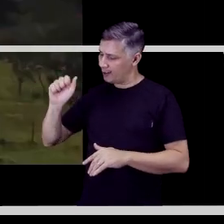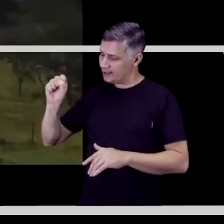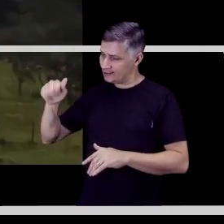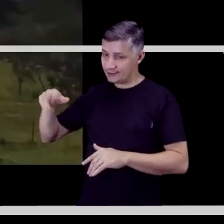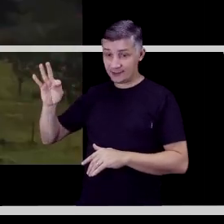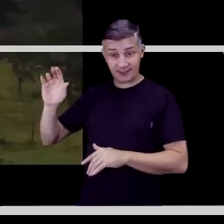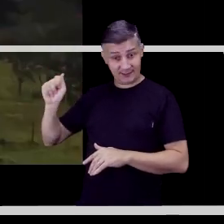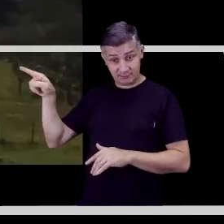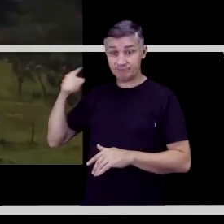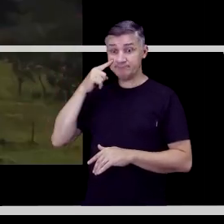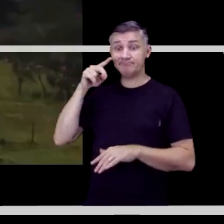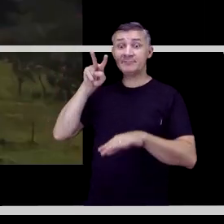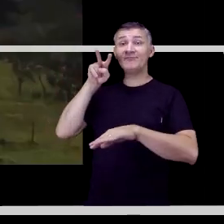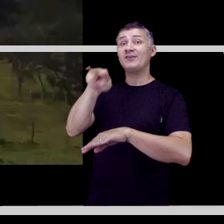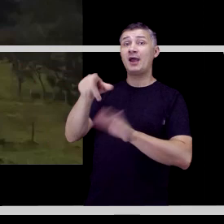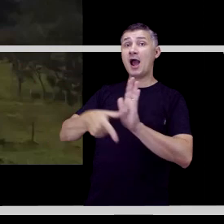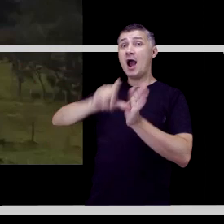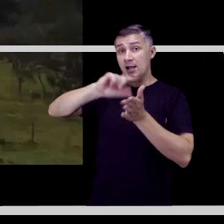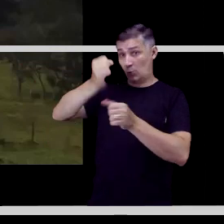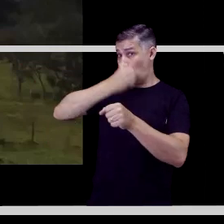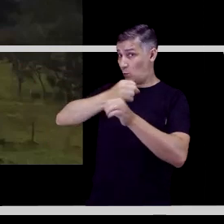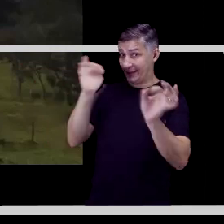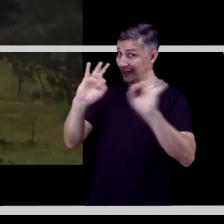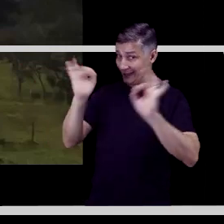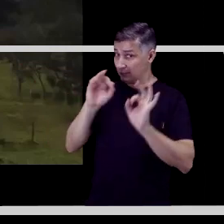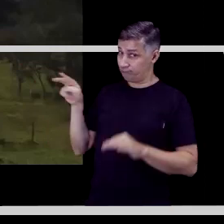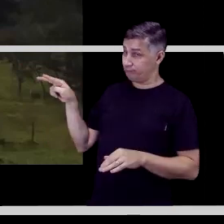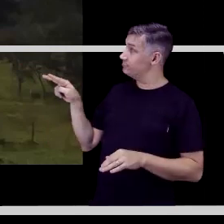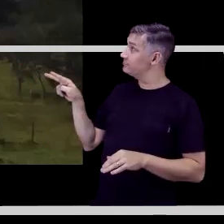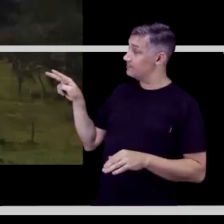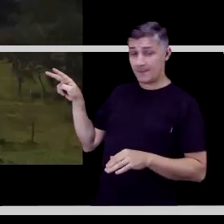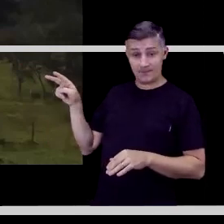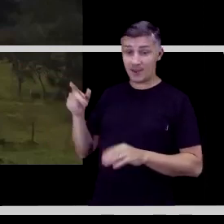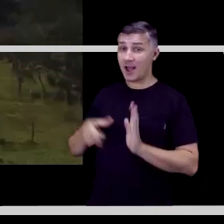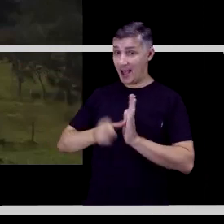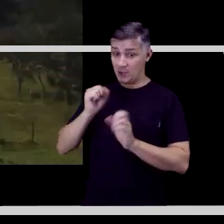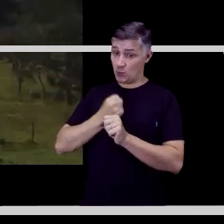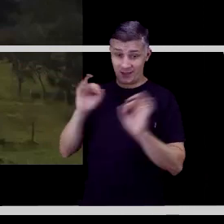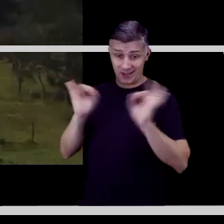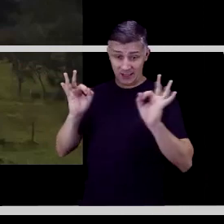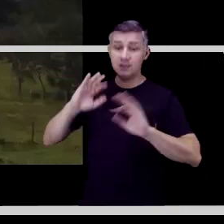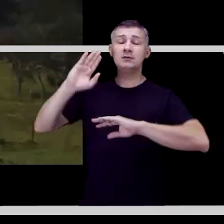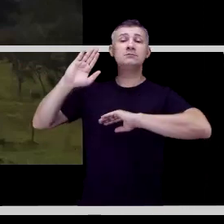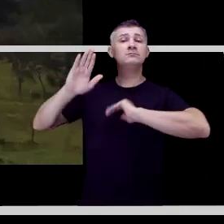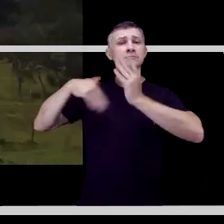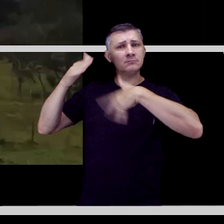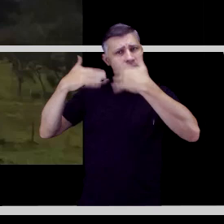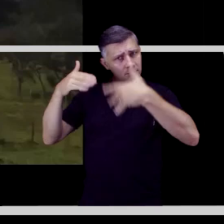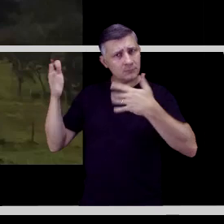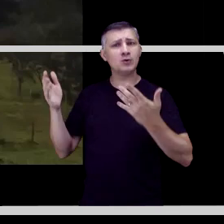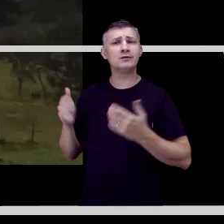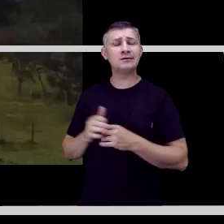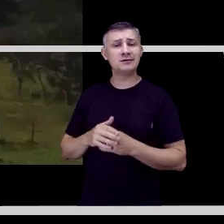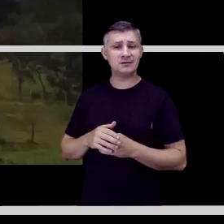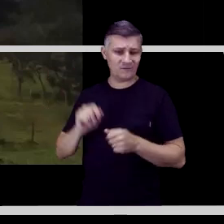Essa é a vista que a gente tinha antes, né, da construção da galeria, antes da